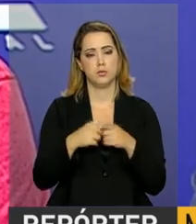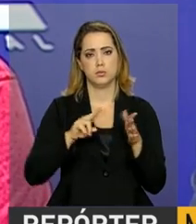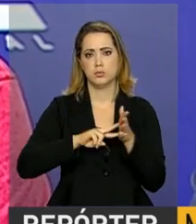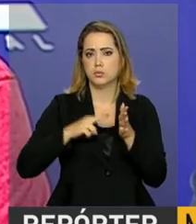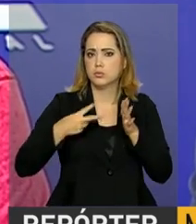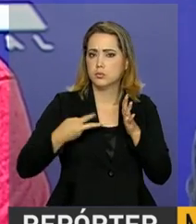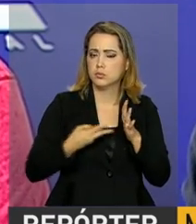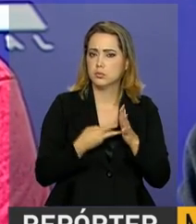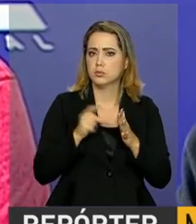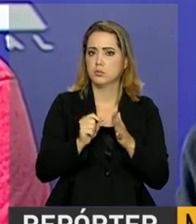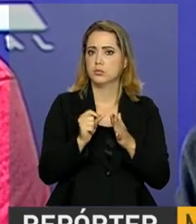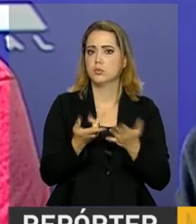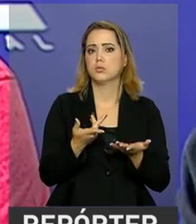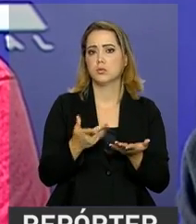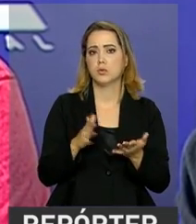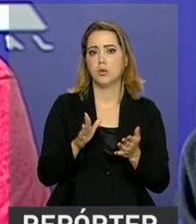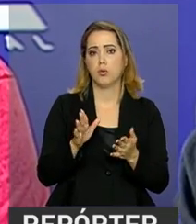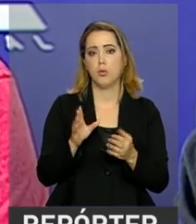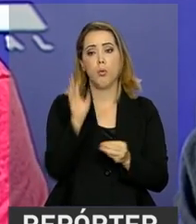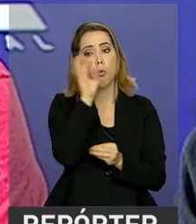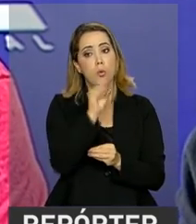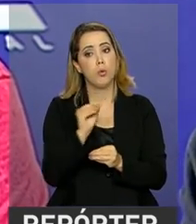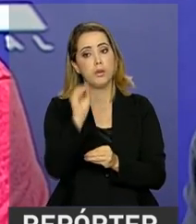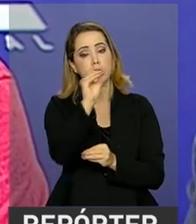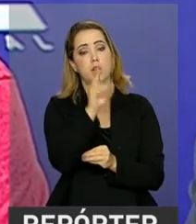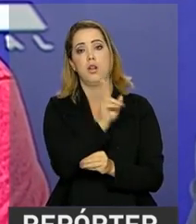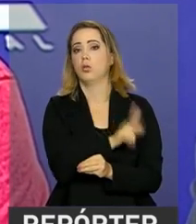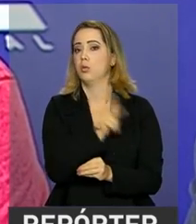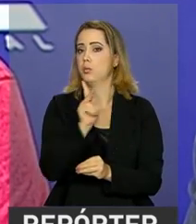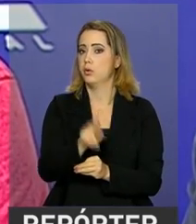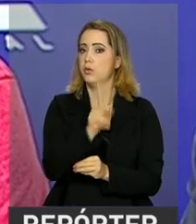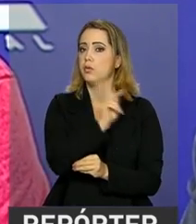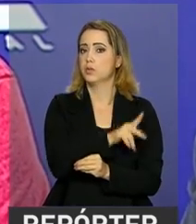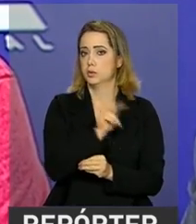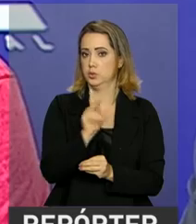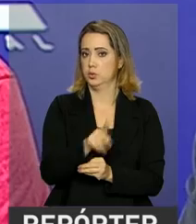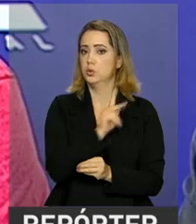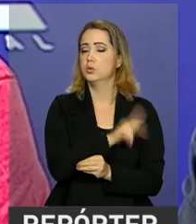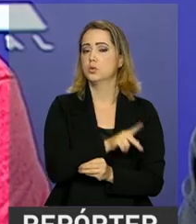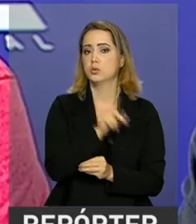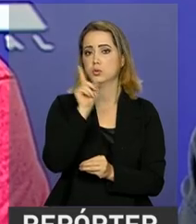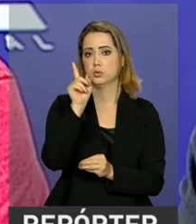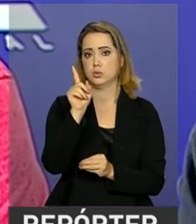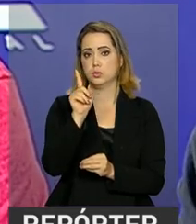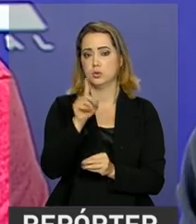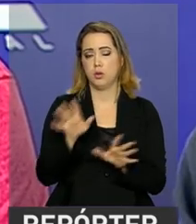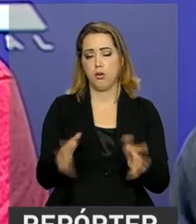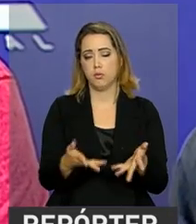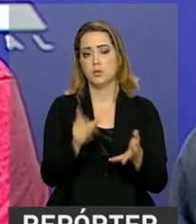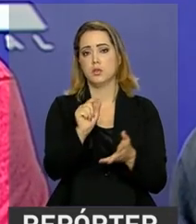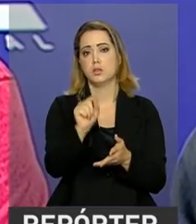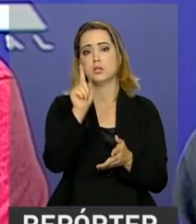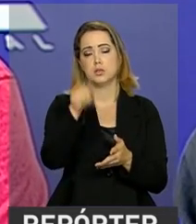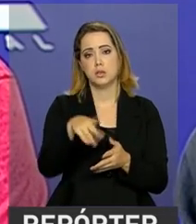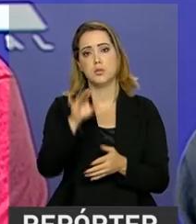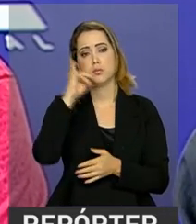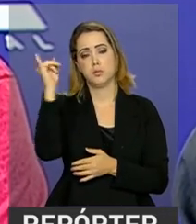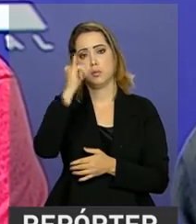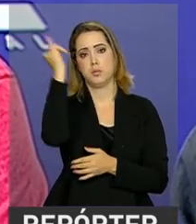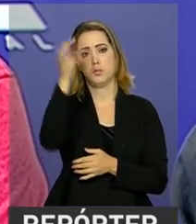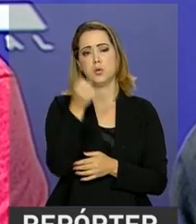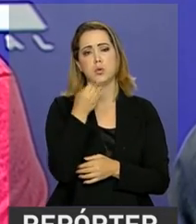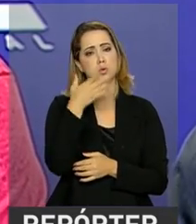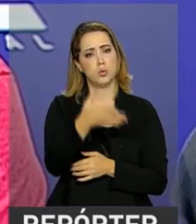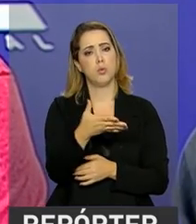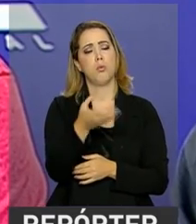prática, a valorização do papel do professor, que é central na garantia de uma boa